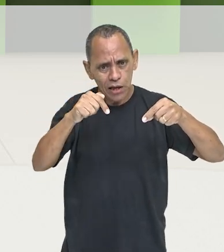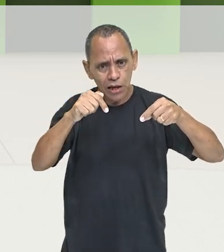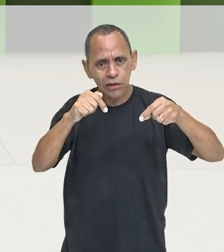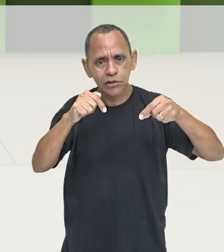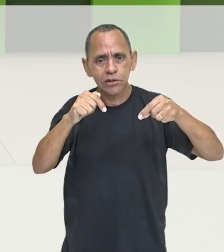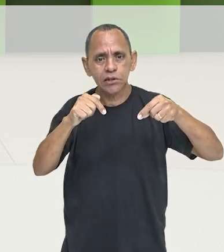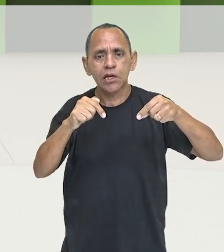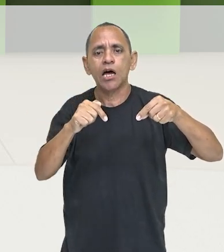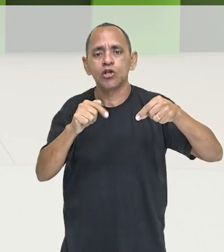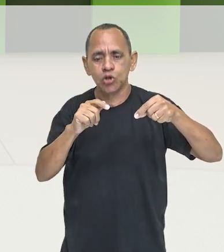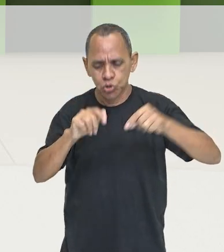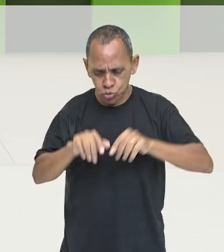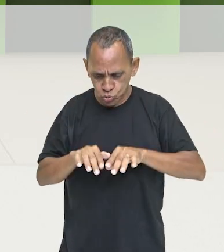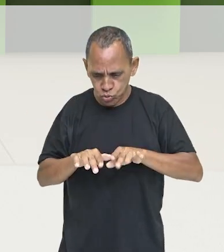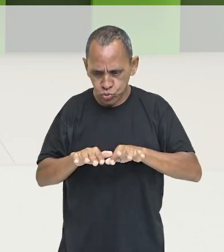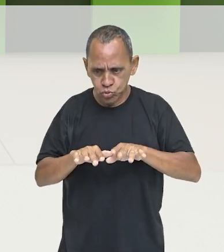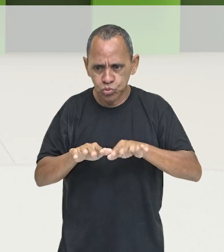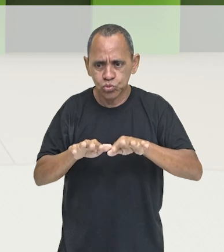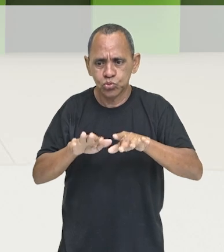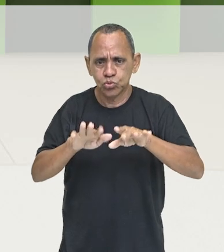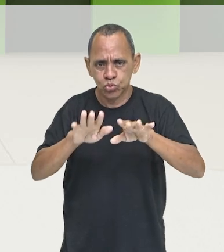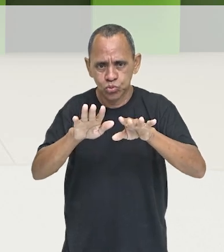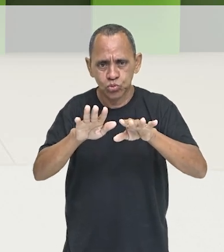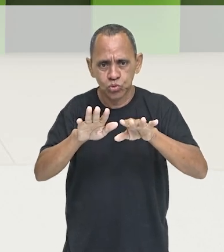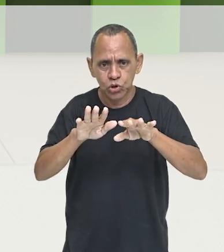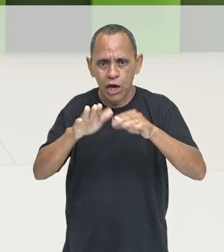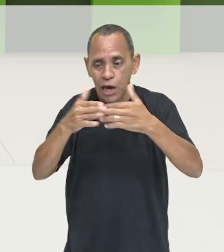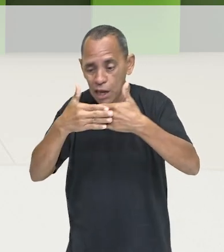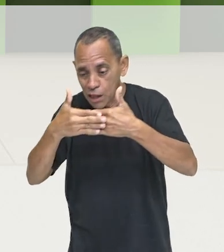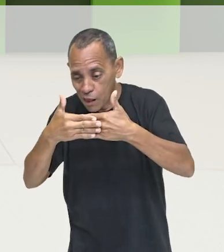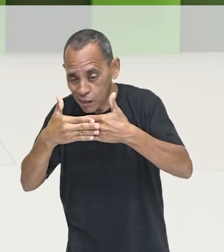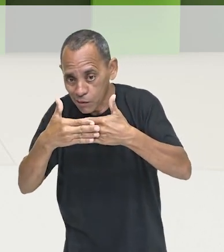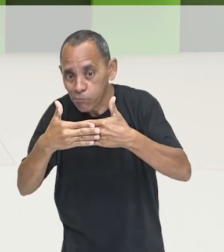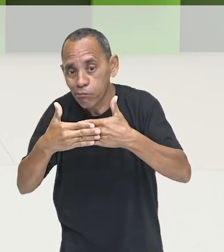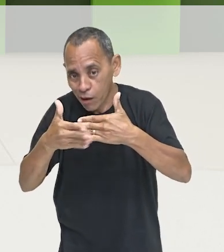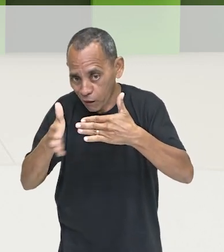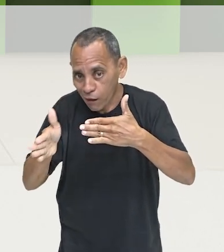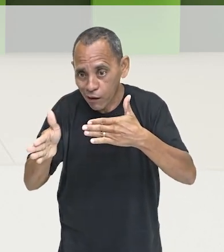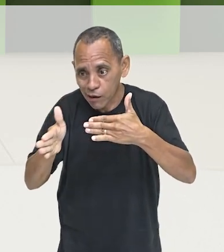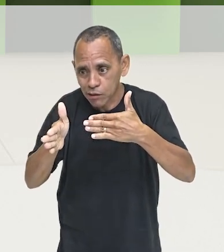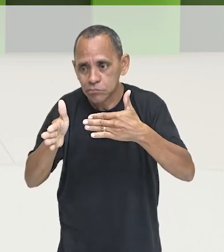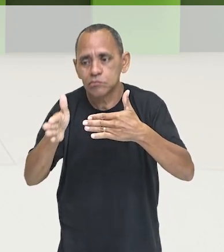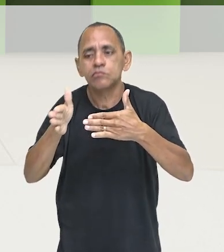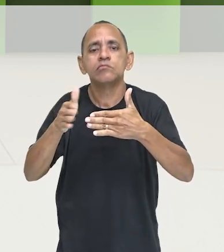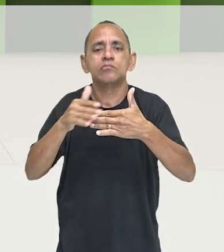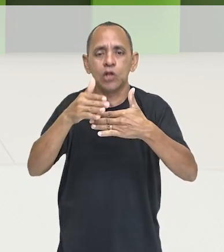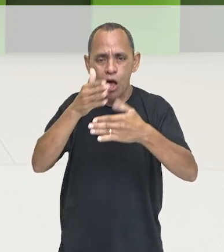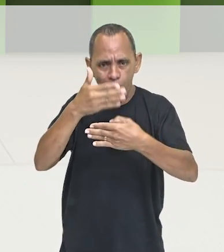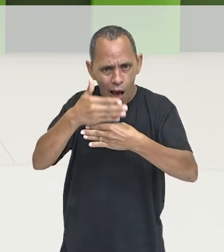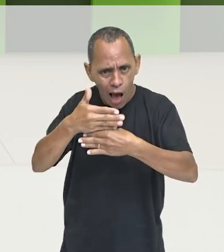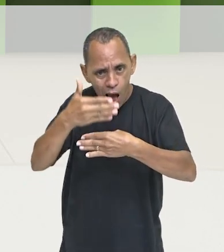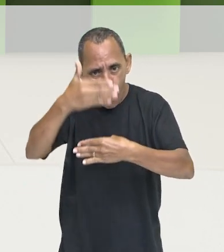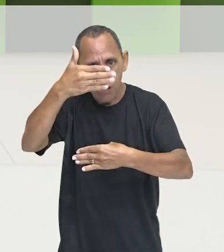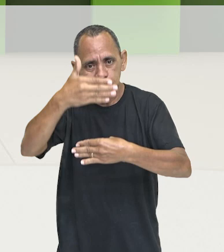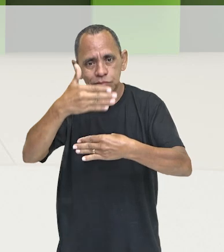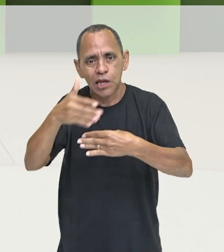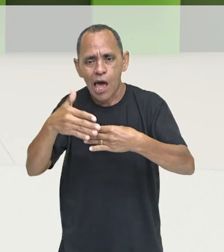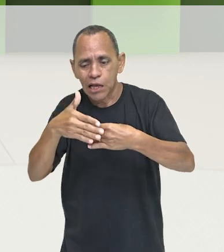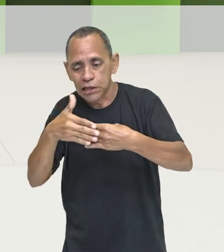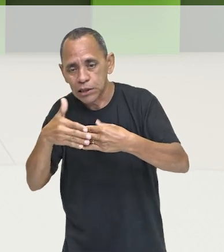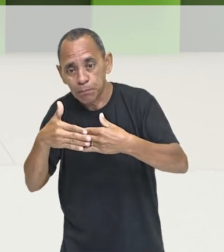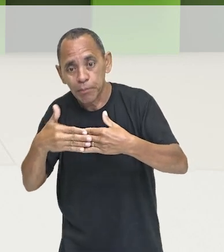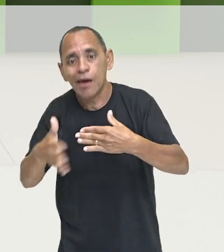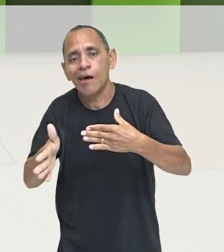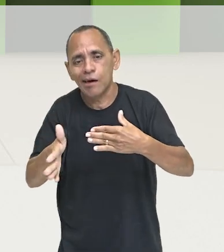a tomada d'água, certo? Tem uma barragem, né, para impedir que todo o lago se esvazie, né, porque